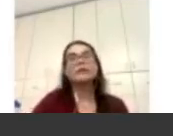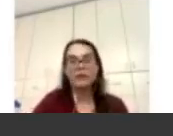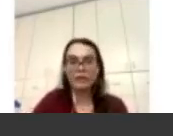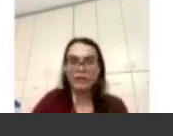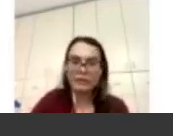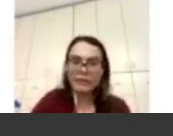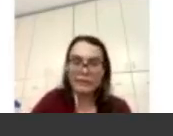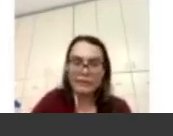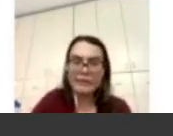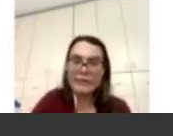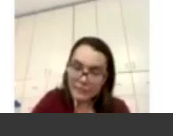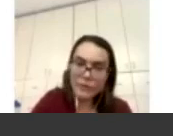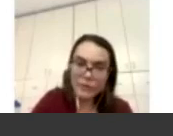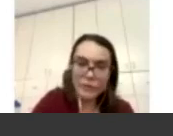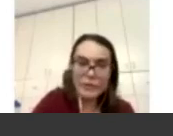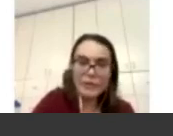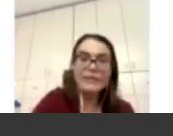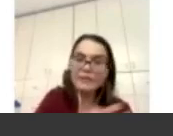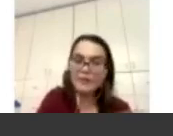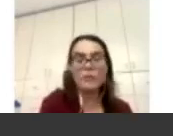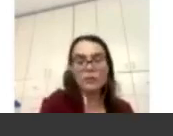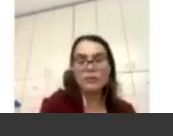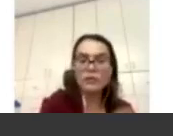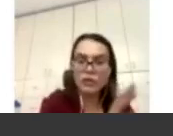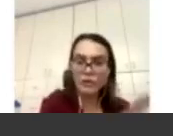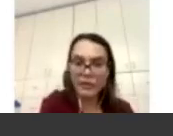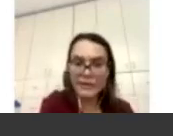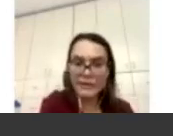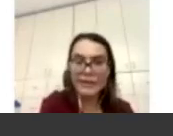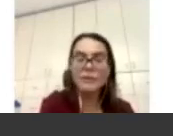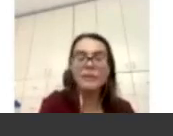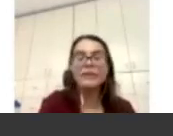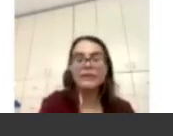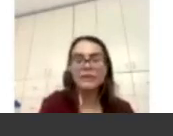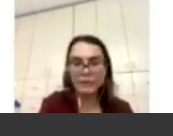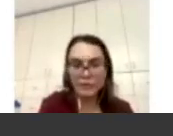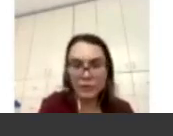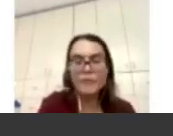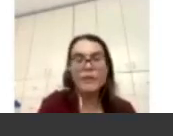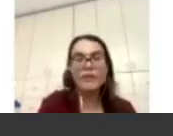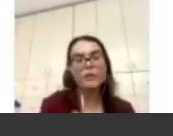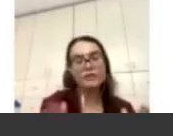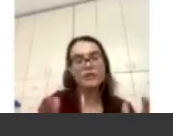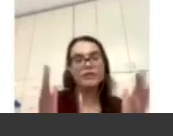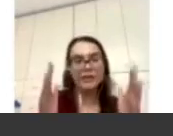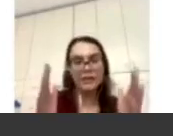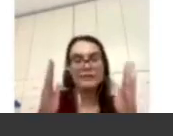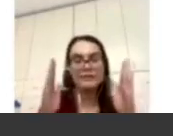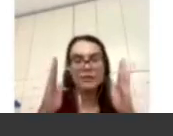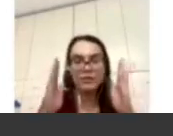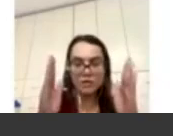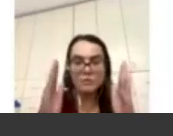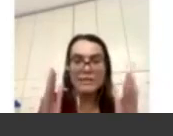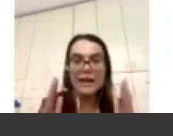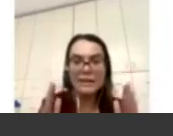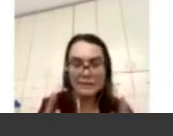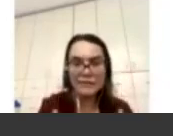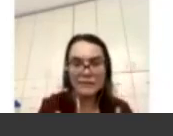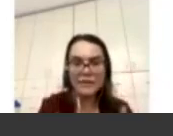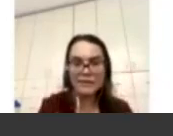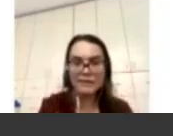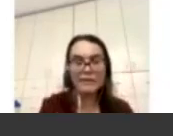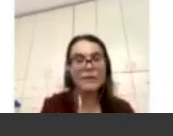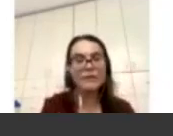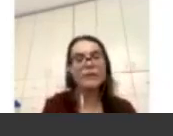uma melhoria na questão econômica, e esse é um outro estudo que foi realizado, que avaliou que quando a gente tem as decisões baseadas